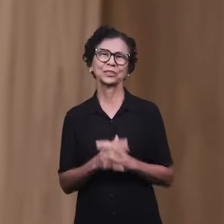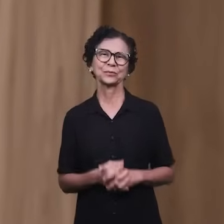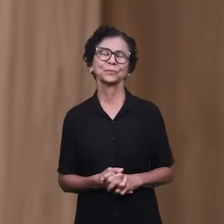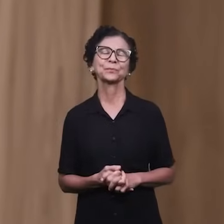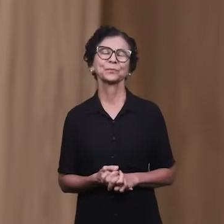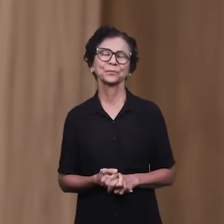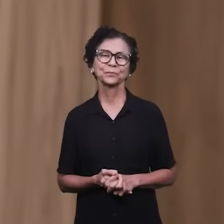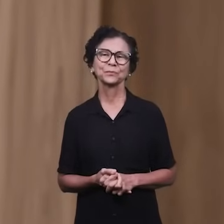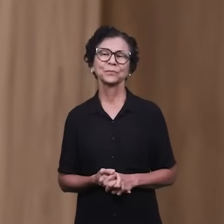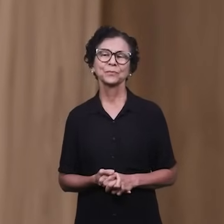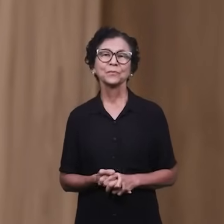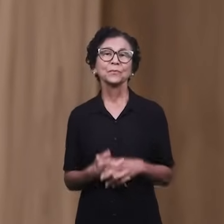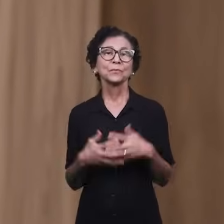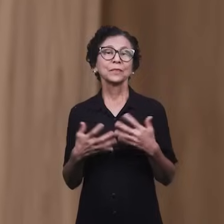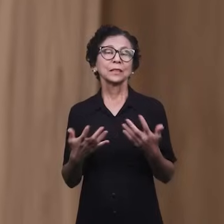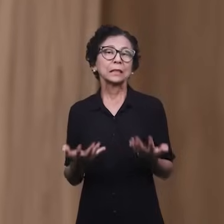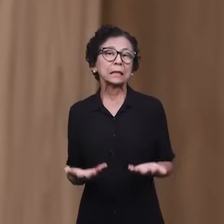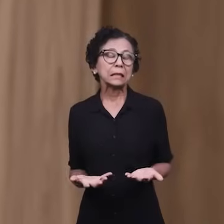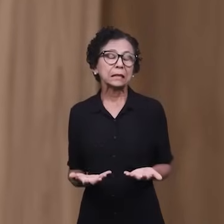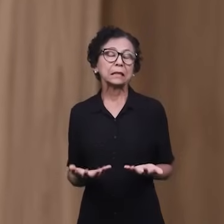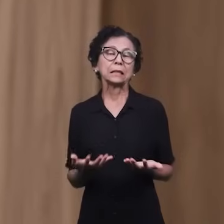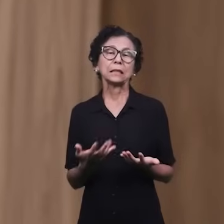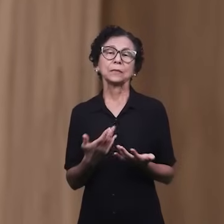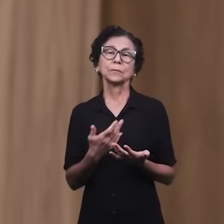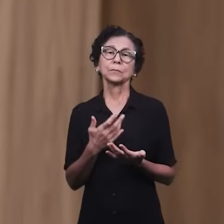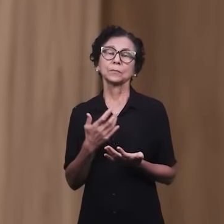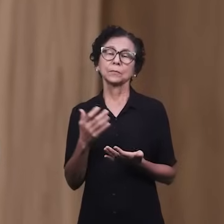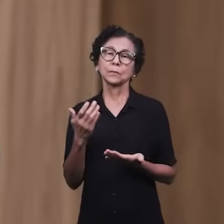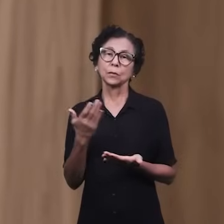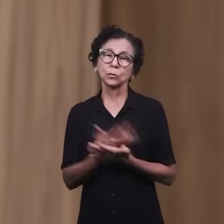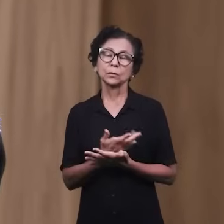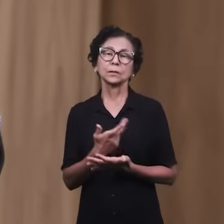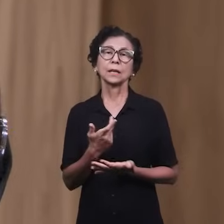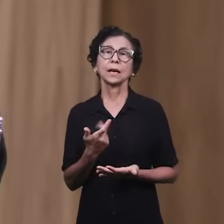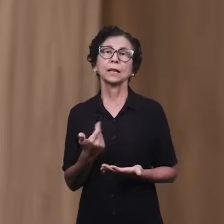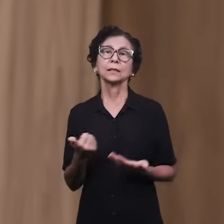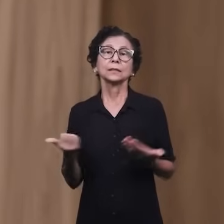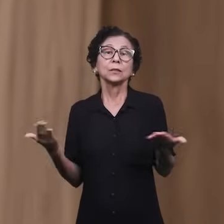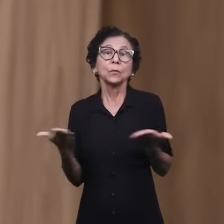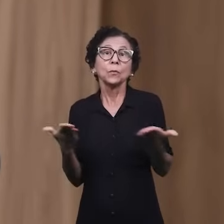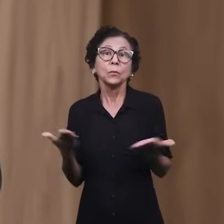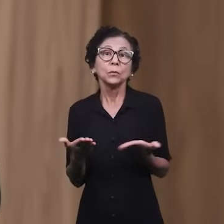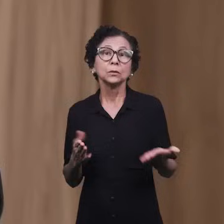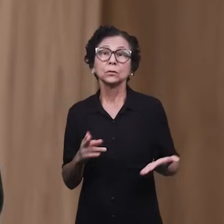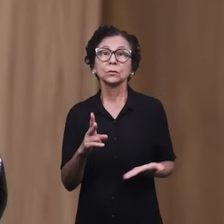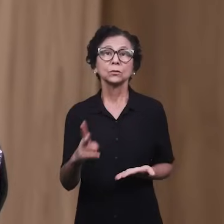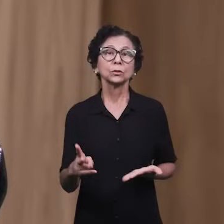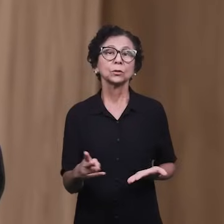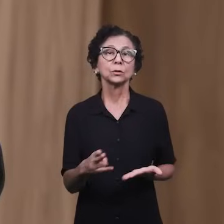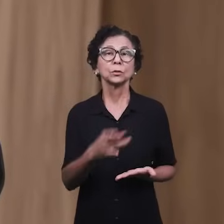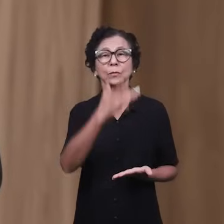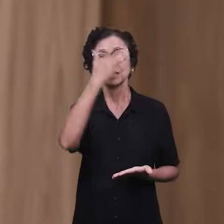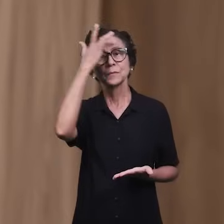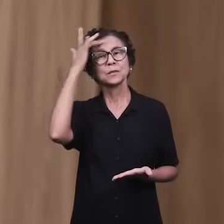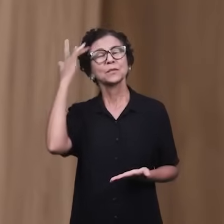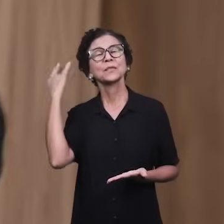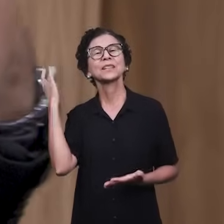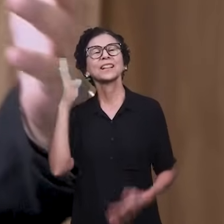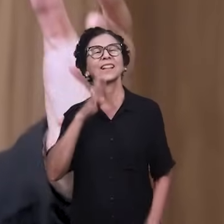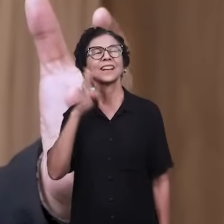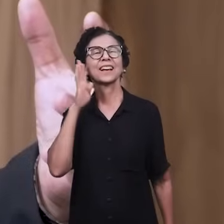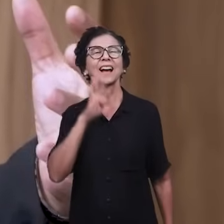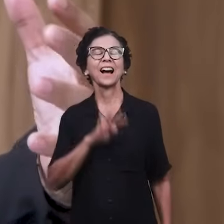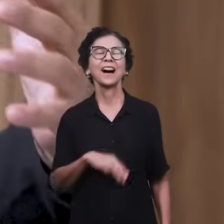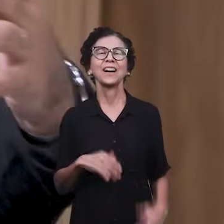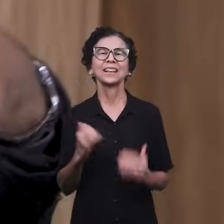eram cristãs, né? E é isso que muitas das vezes algumas pessoas imaginam hoje ainda, né? É legal